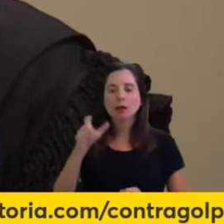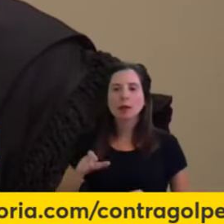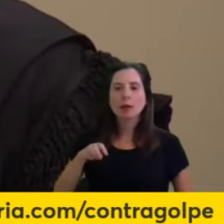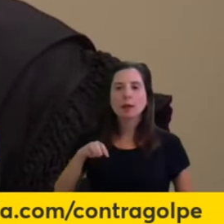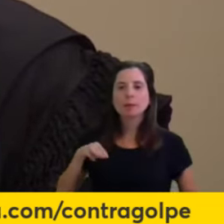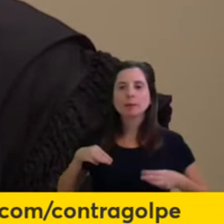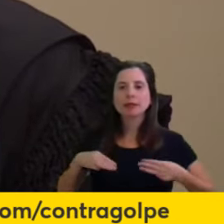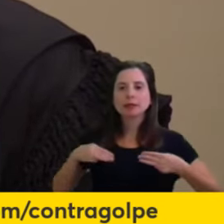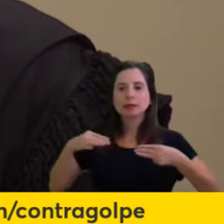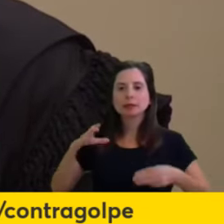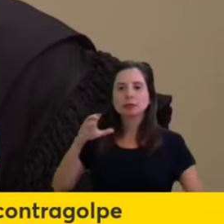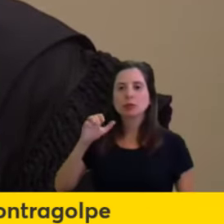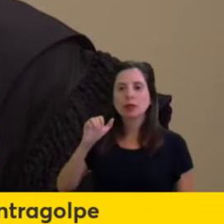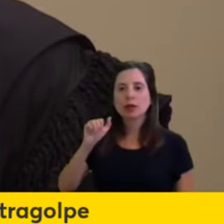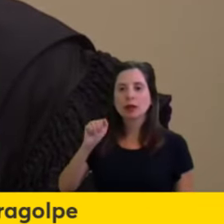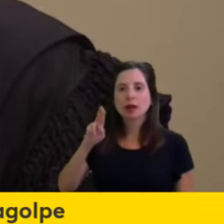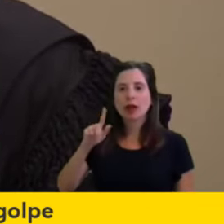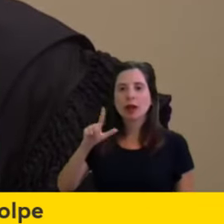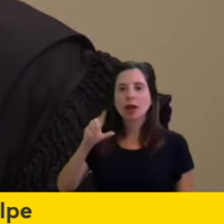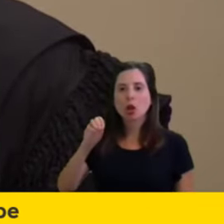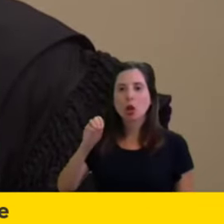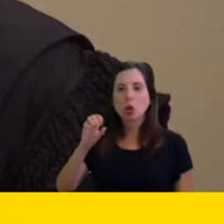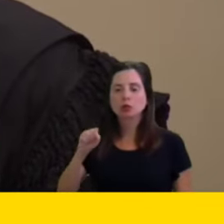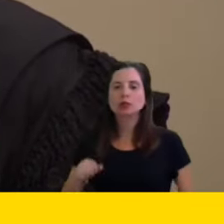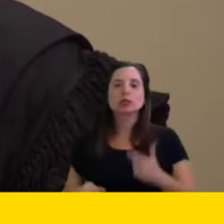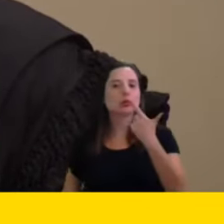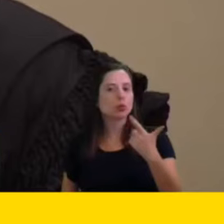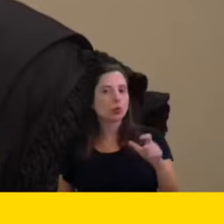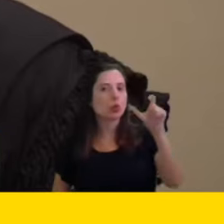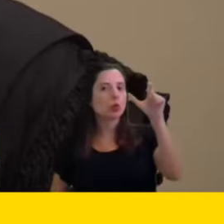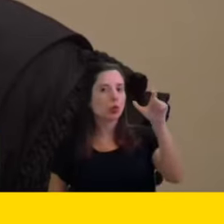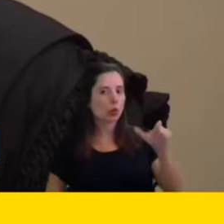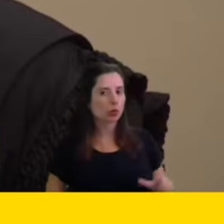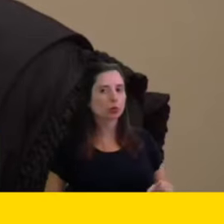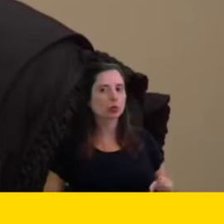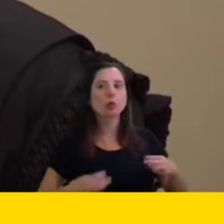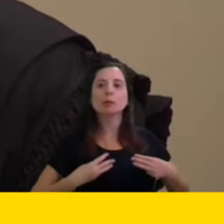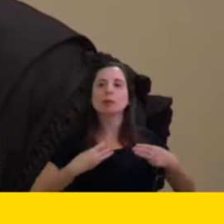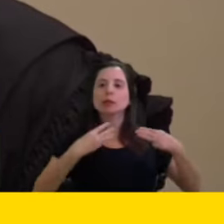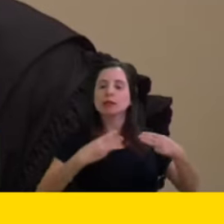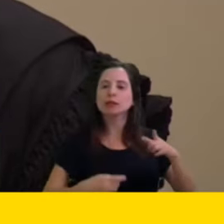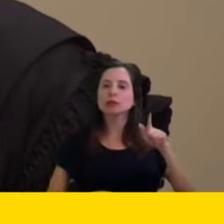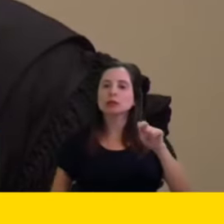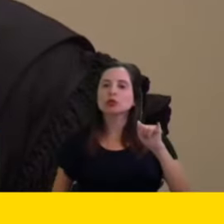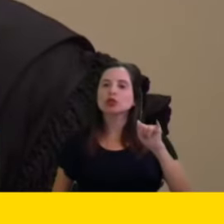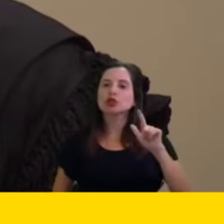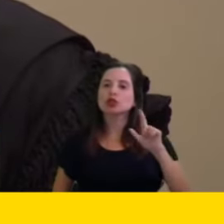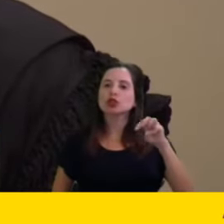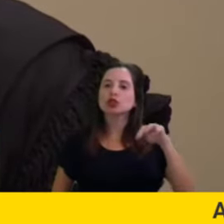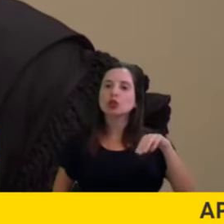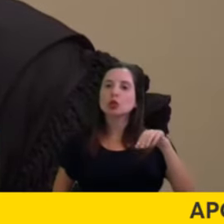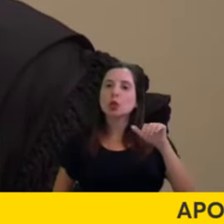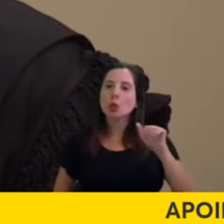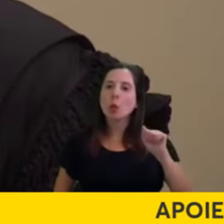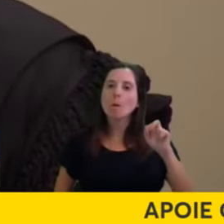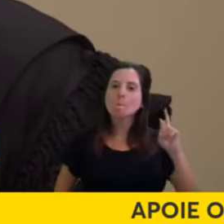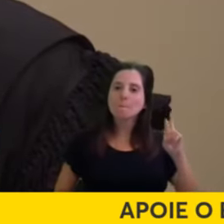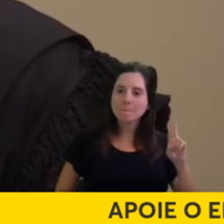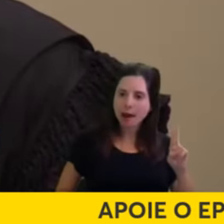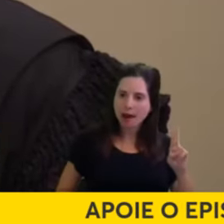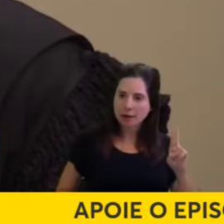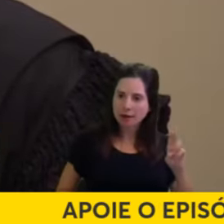h e também outro do ministro Gilmar Mendes Benedito Gonçalves e